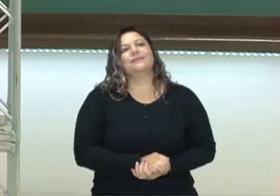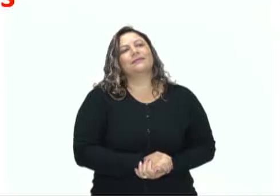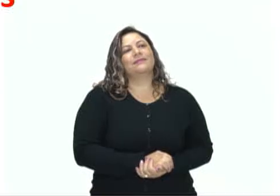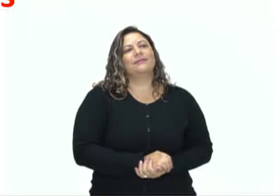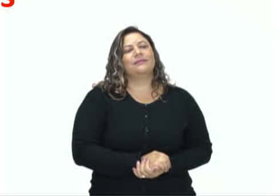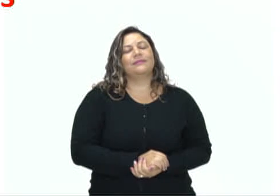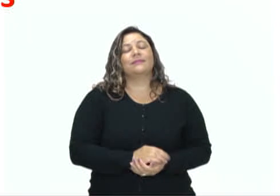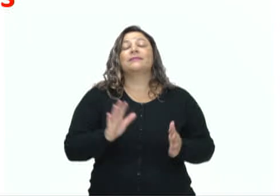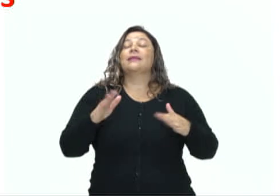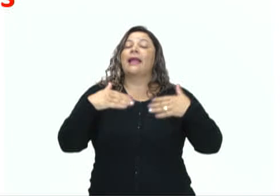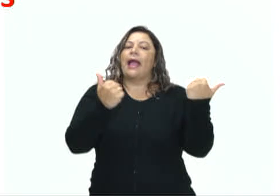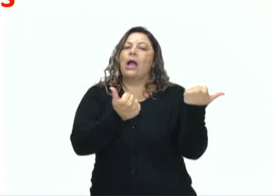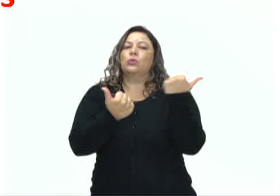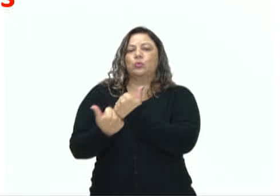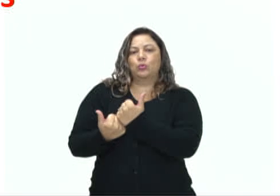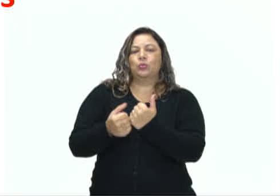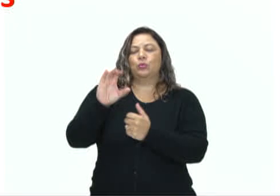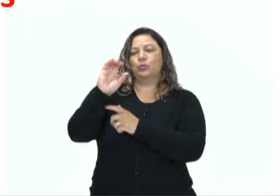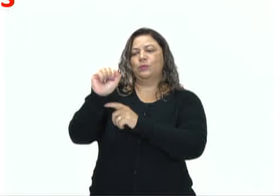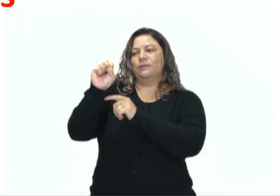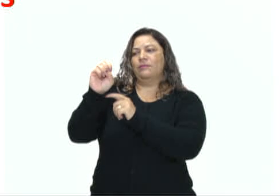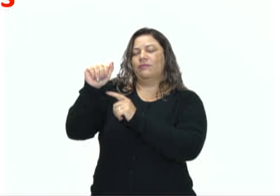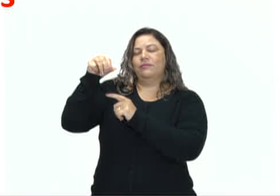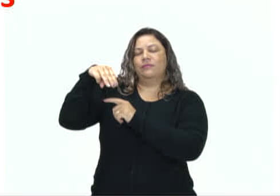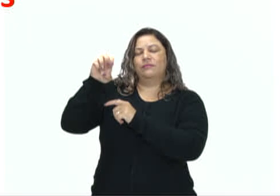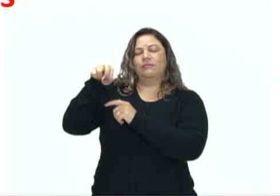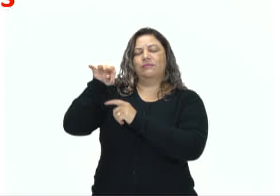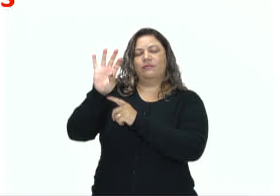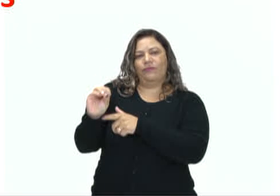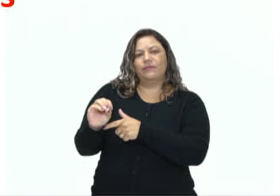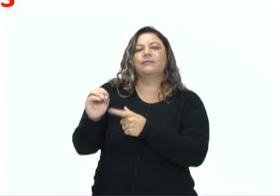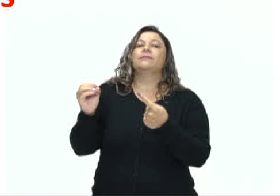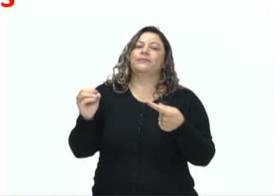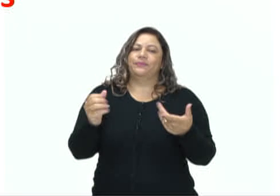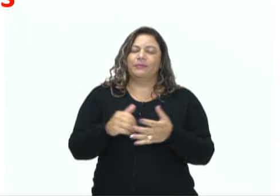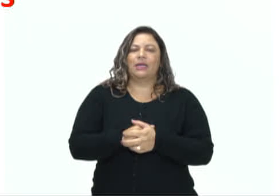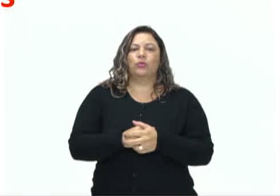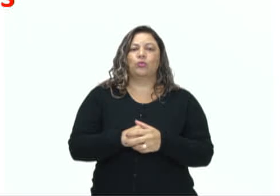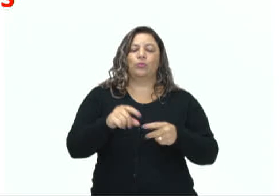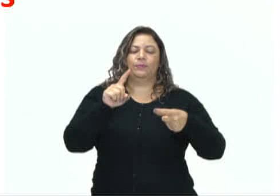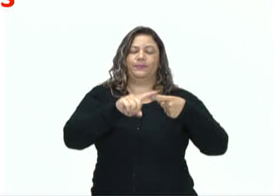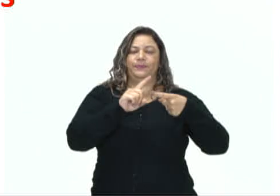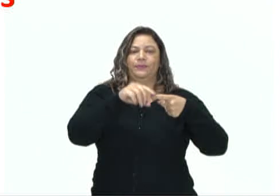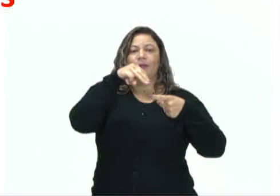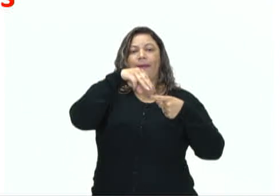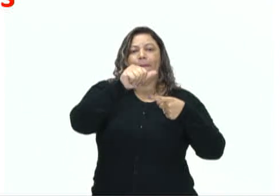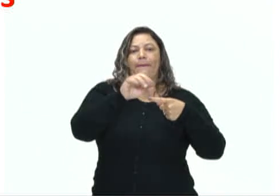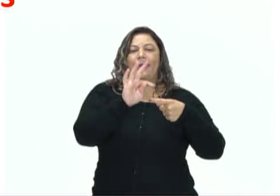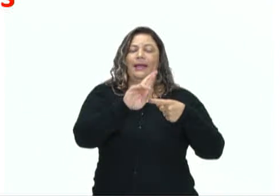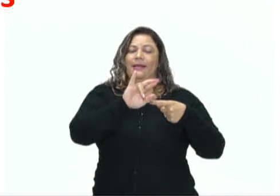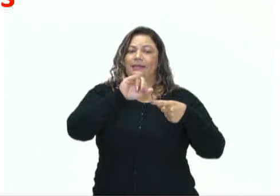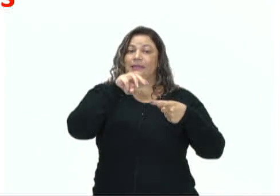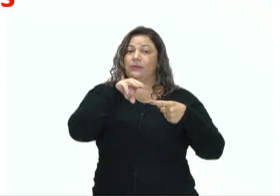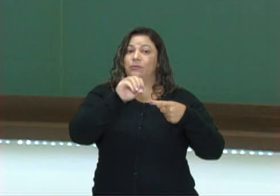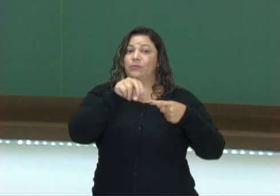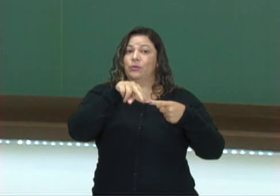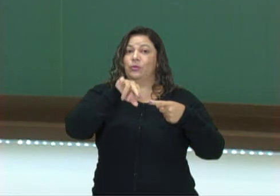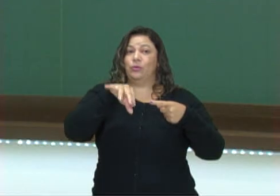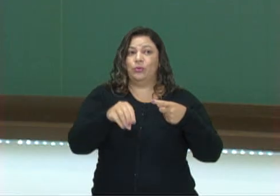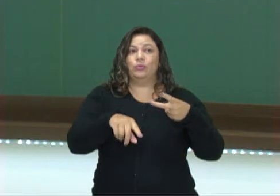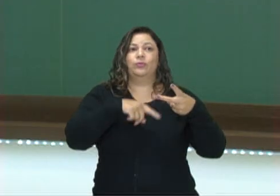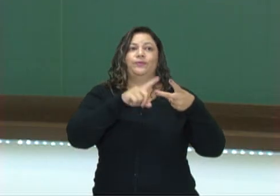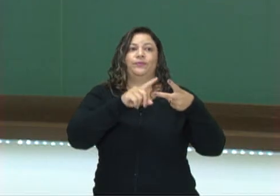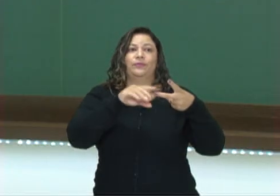Para realizar a substituição do termo casamento, são utilizadas as palavras matrimônio e celebração. É o que nós